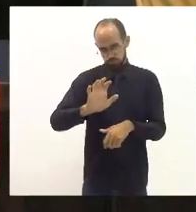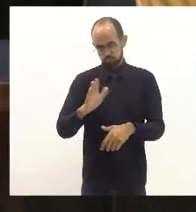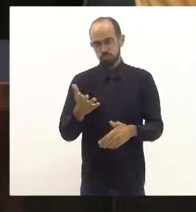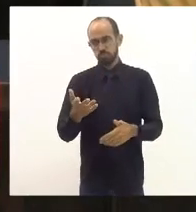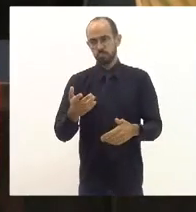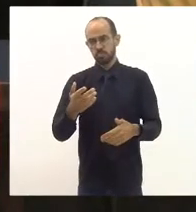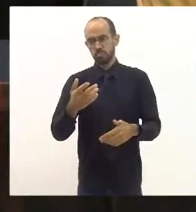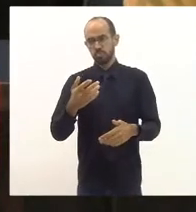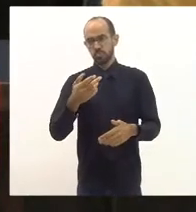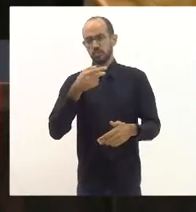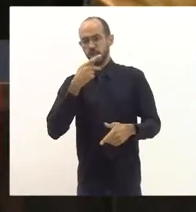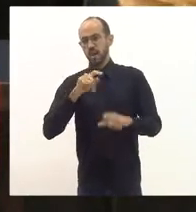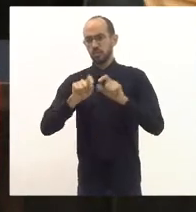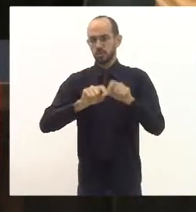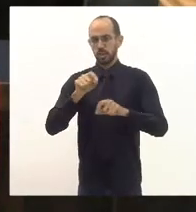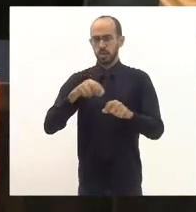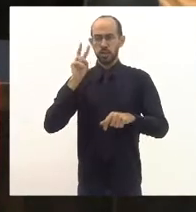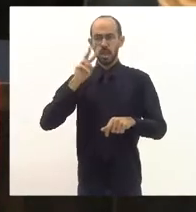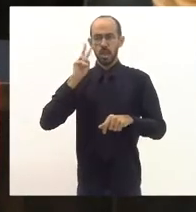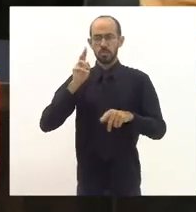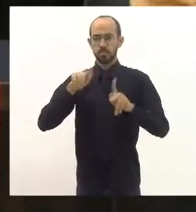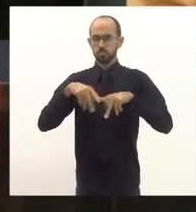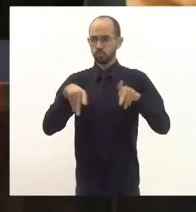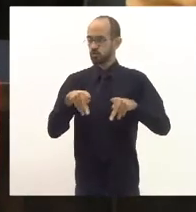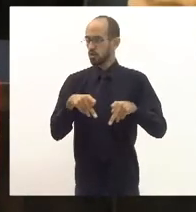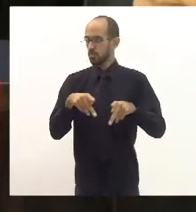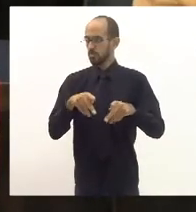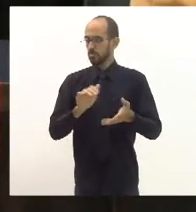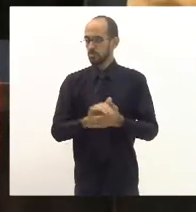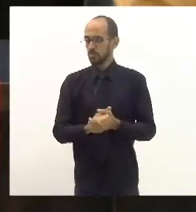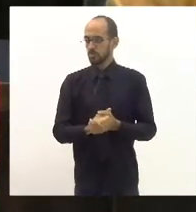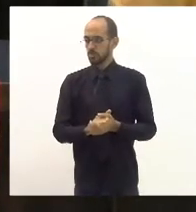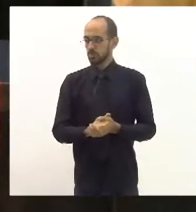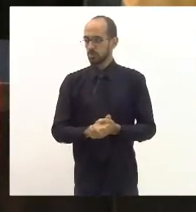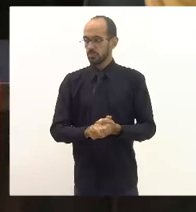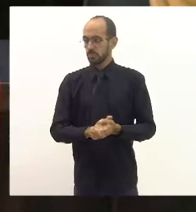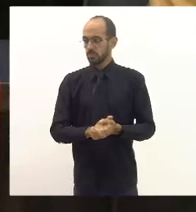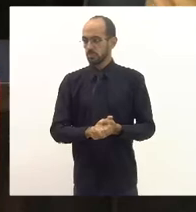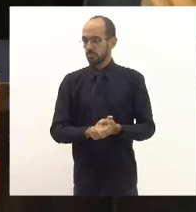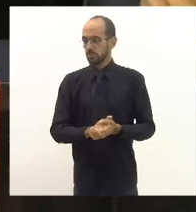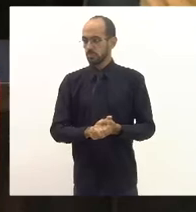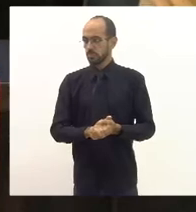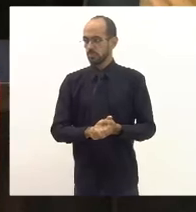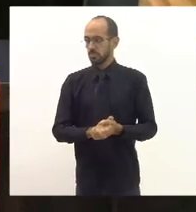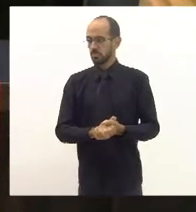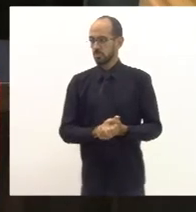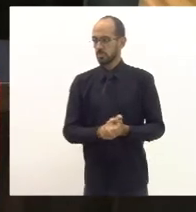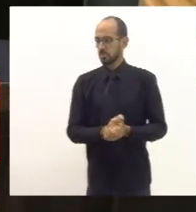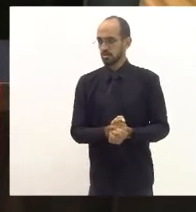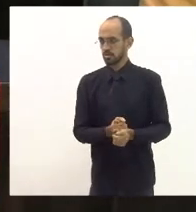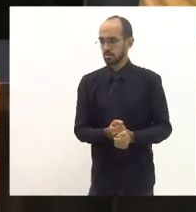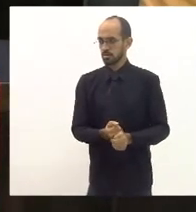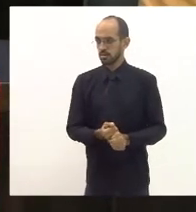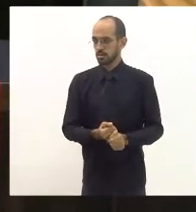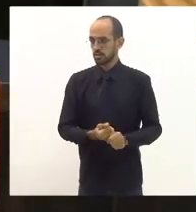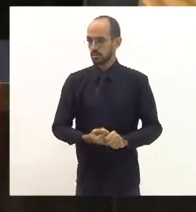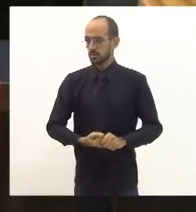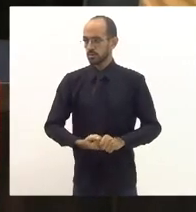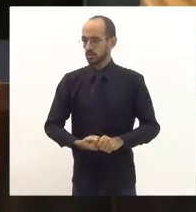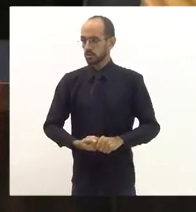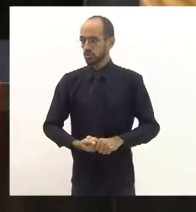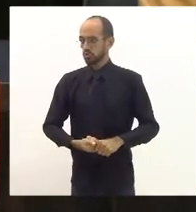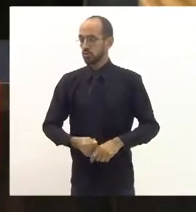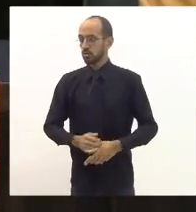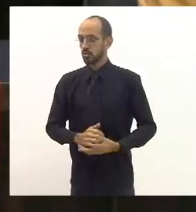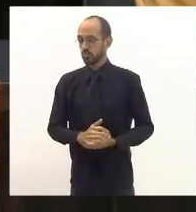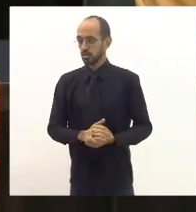Eu me lembro a gente ir para um shopping, um hotel Plaza, em Niterói, que não deixou um casal gay